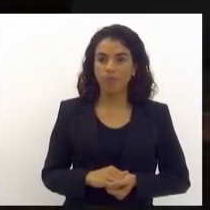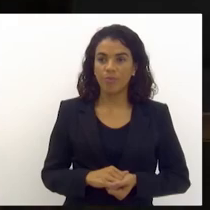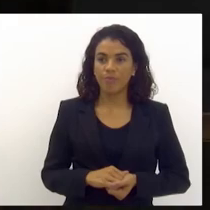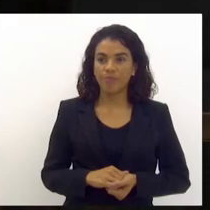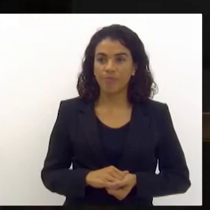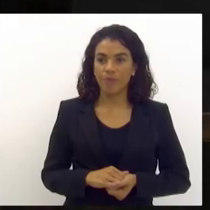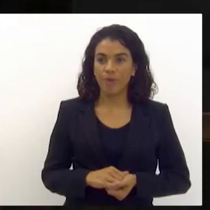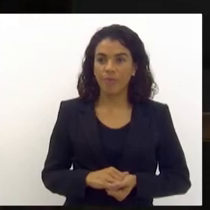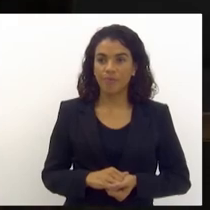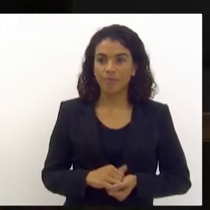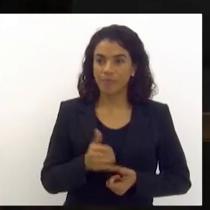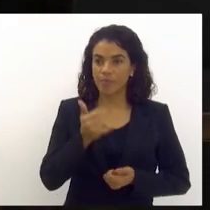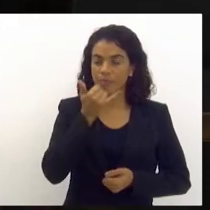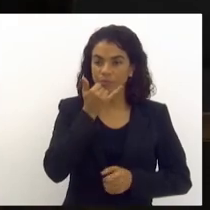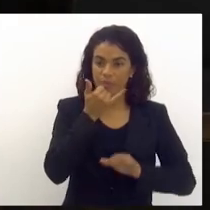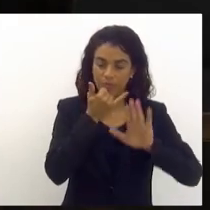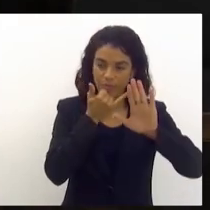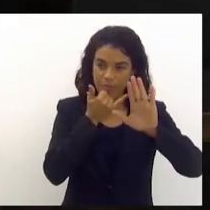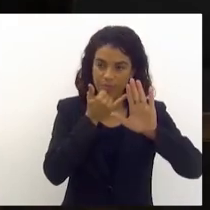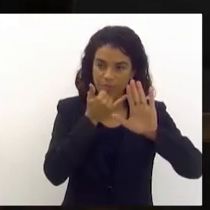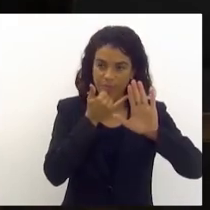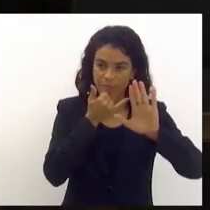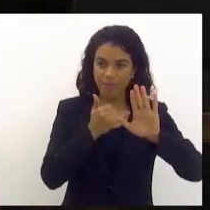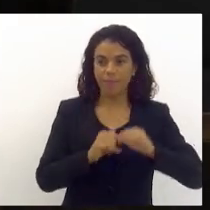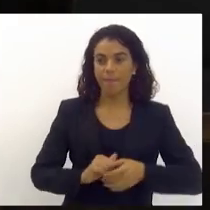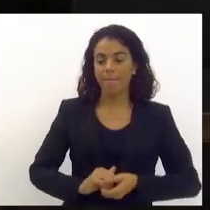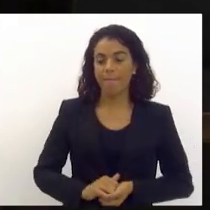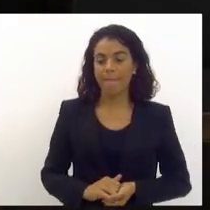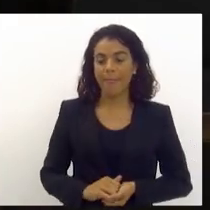Espera aí que foi equivocado. Espera aí, Luiz.